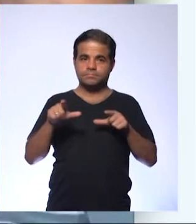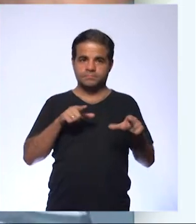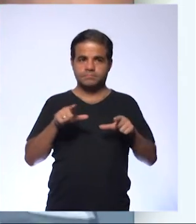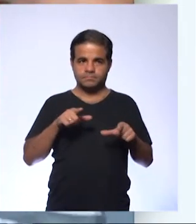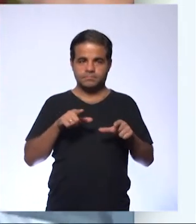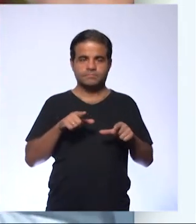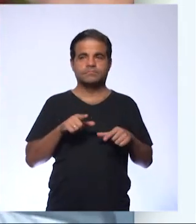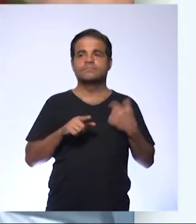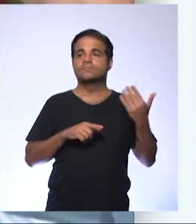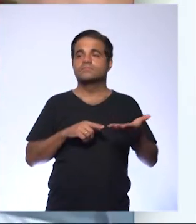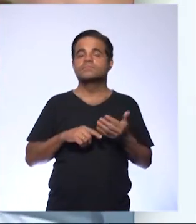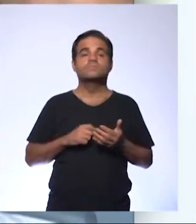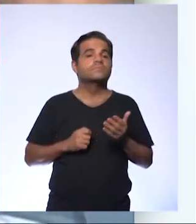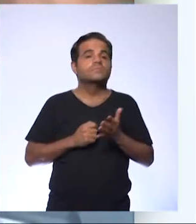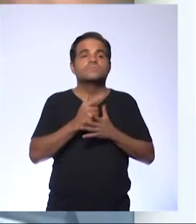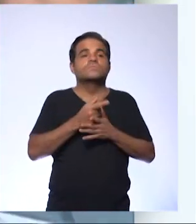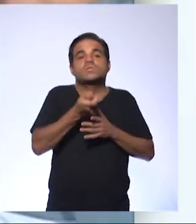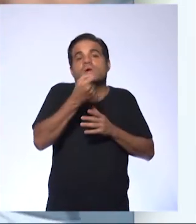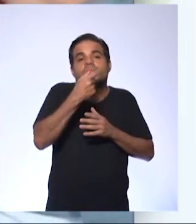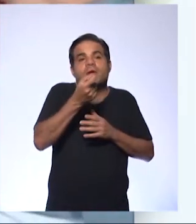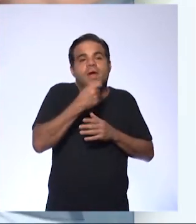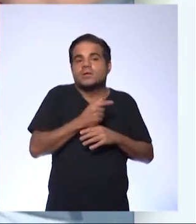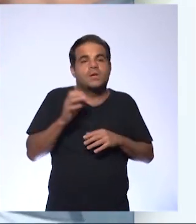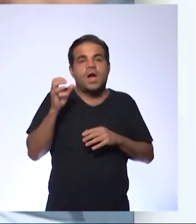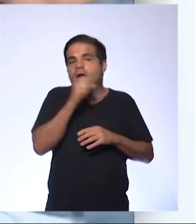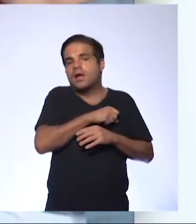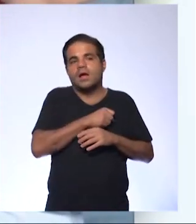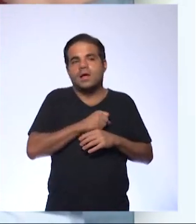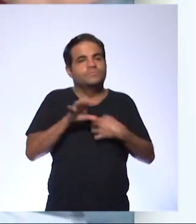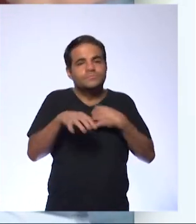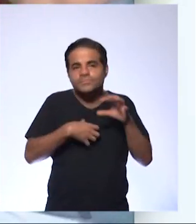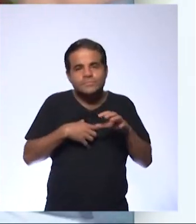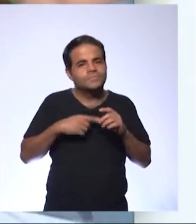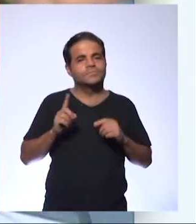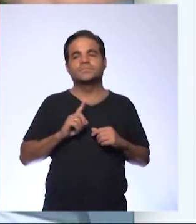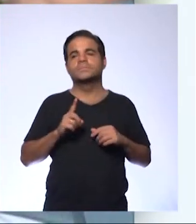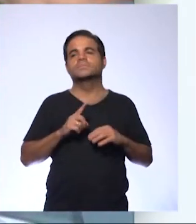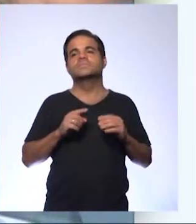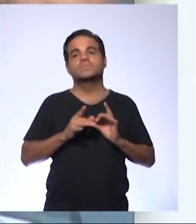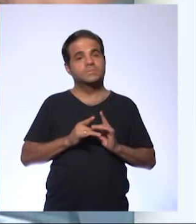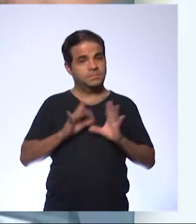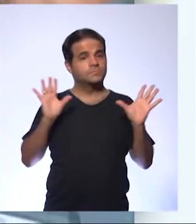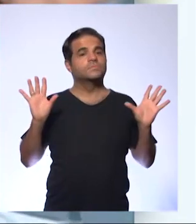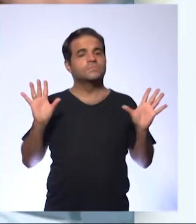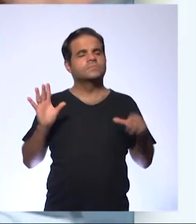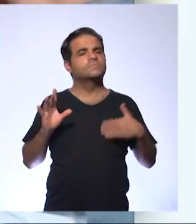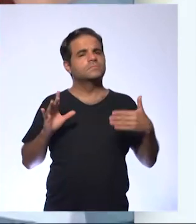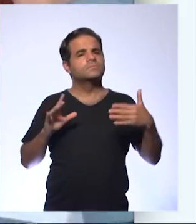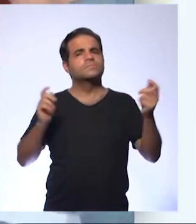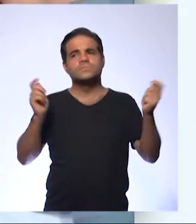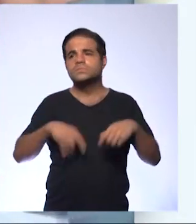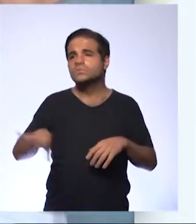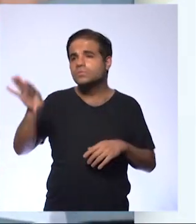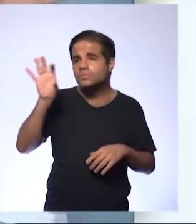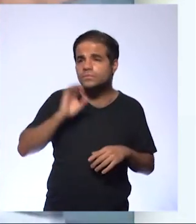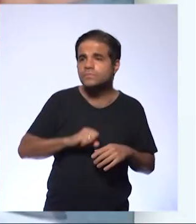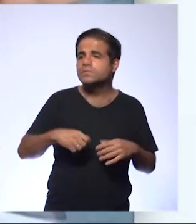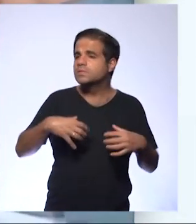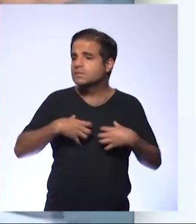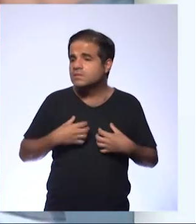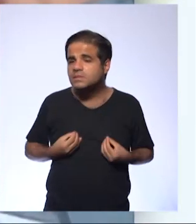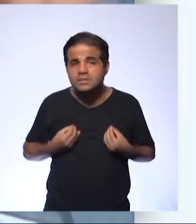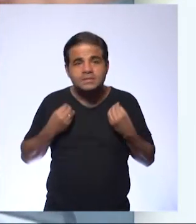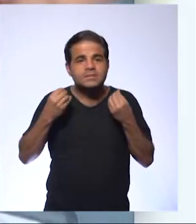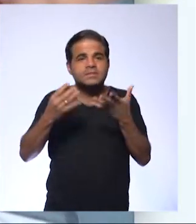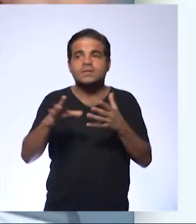Não é uma coisa que você compra ou toma um remédio e tem empatia. Eu acho que essa disponibilidade de poder ouvir, poder se entregar